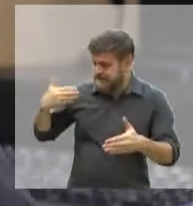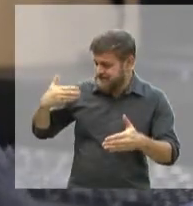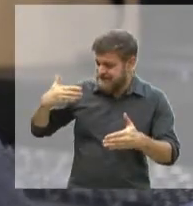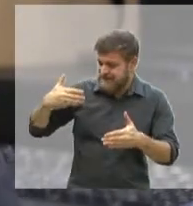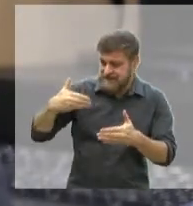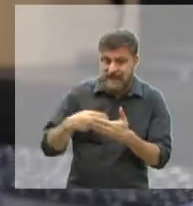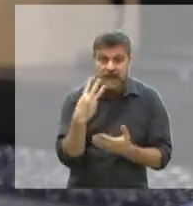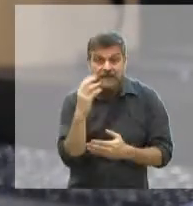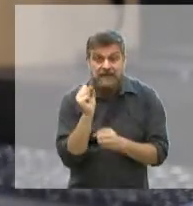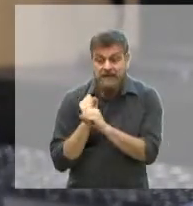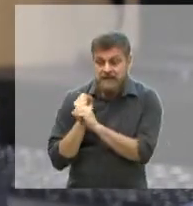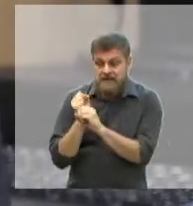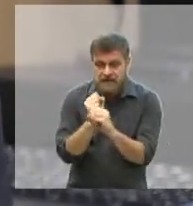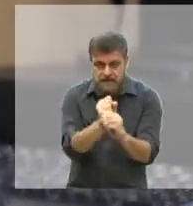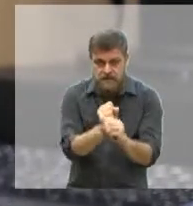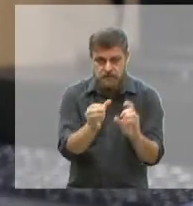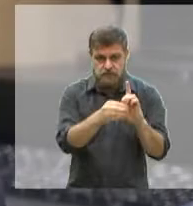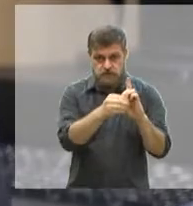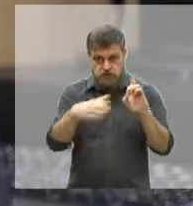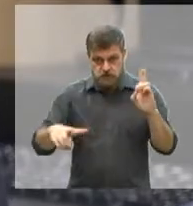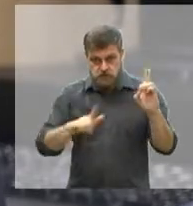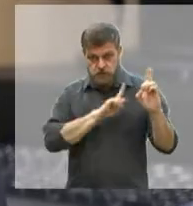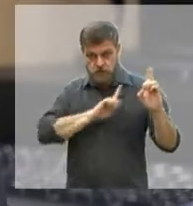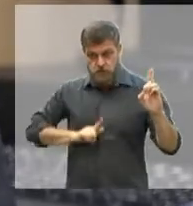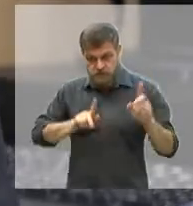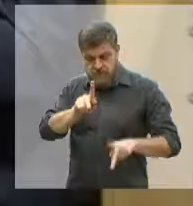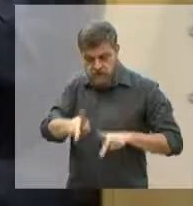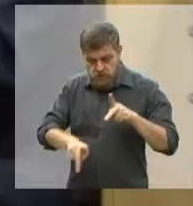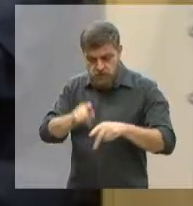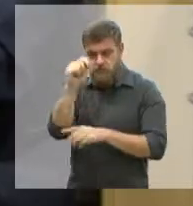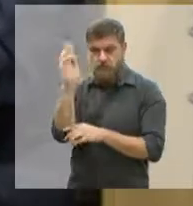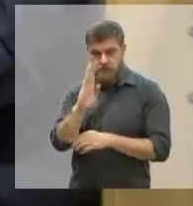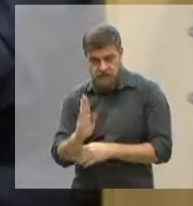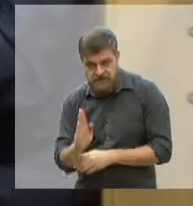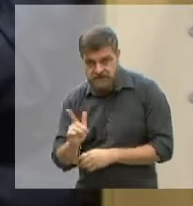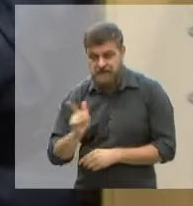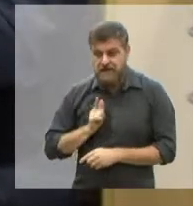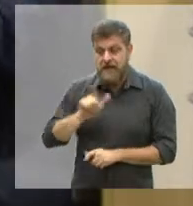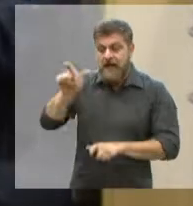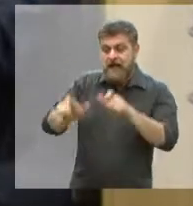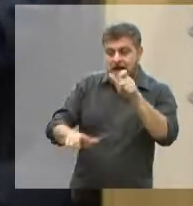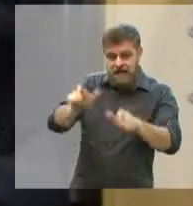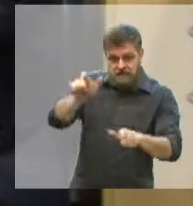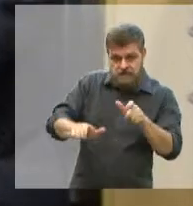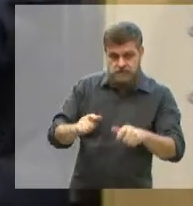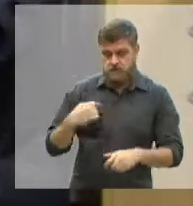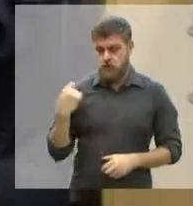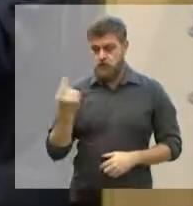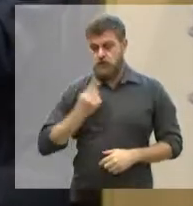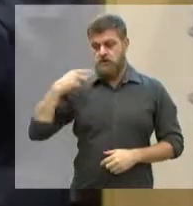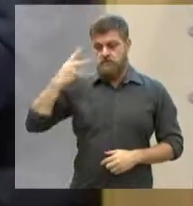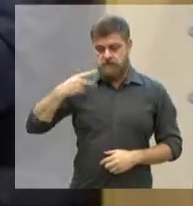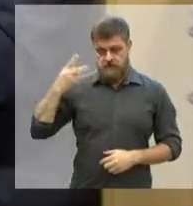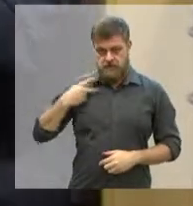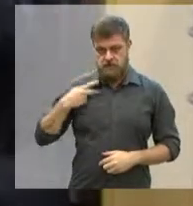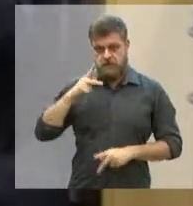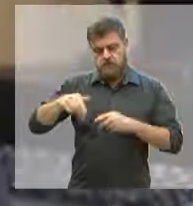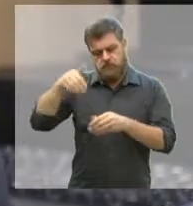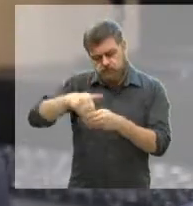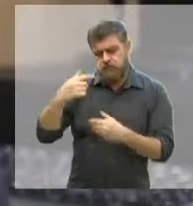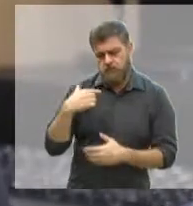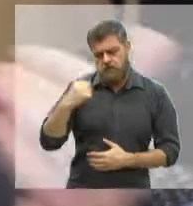mais de 30 anos de democracia reestabelecida no Brasil, para permitir que pessoas, para além de nós vereadores eleitos, por